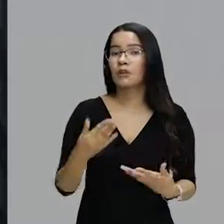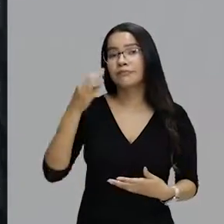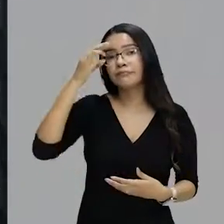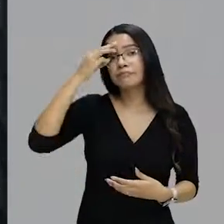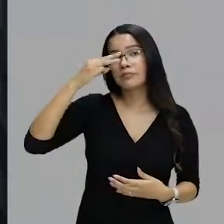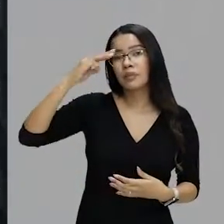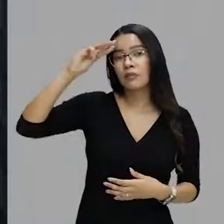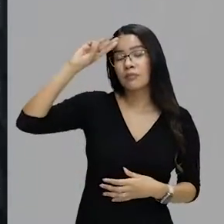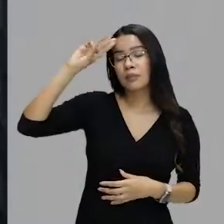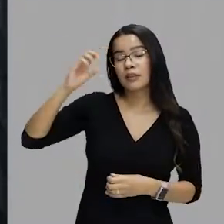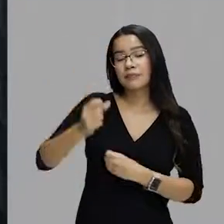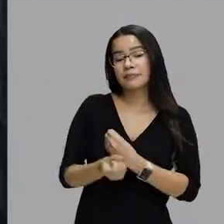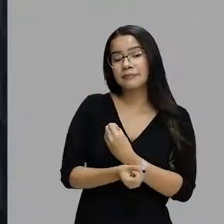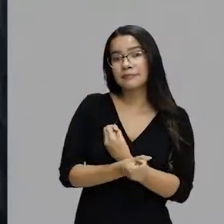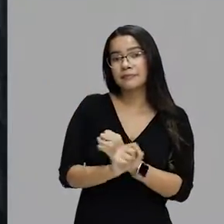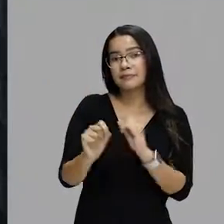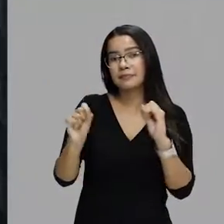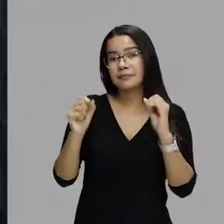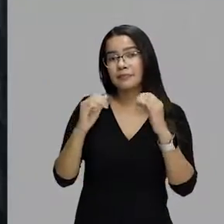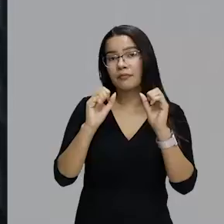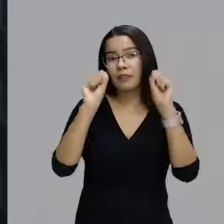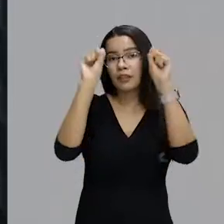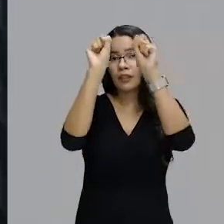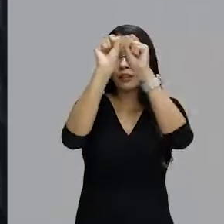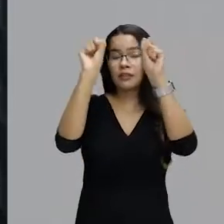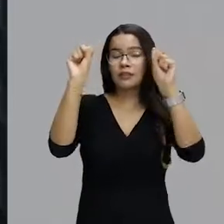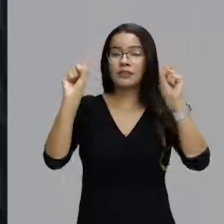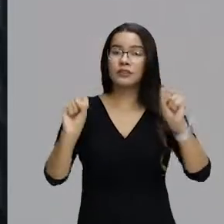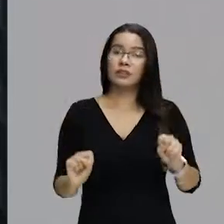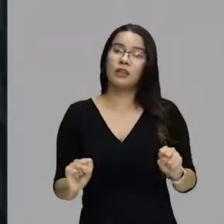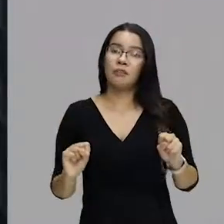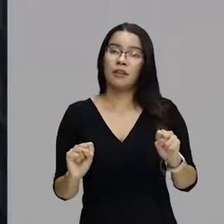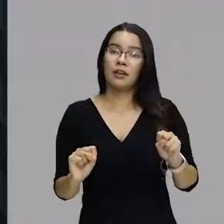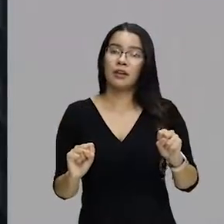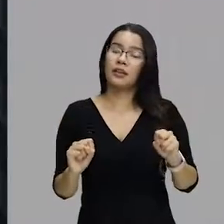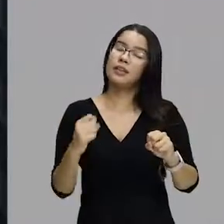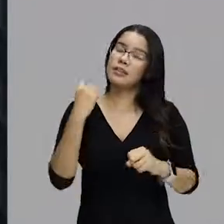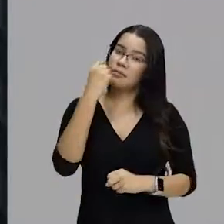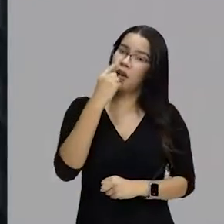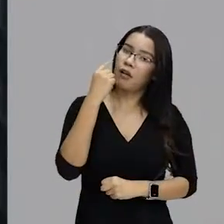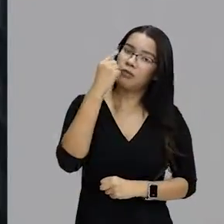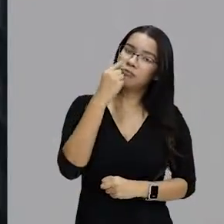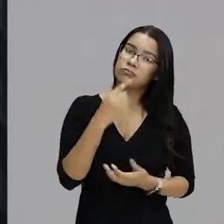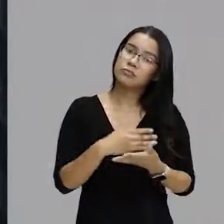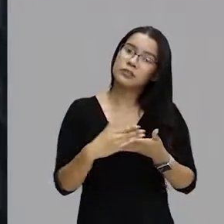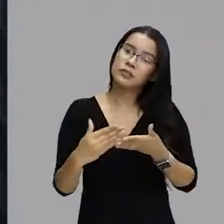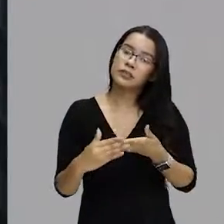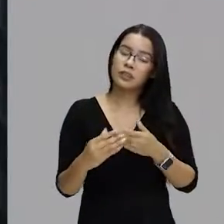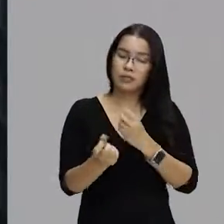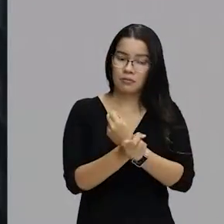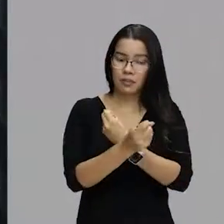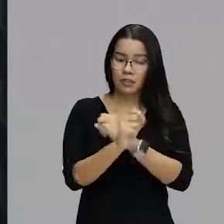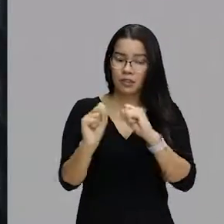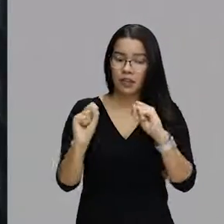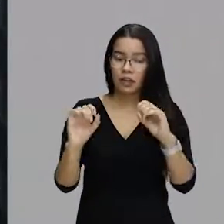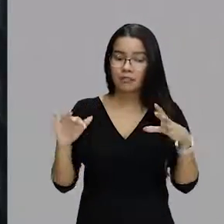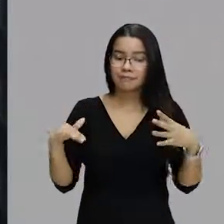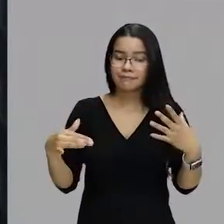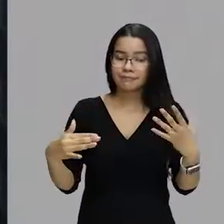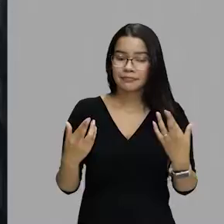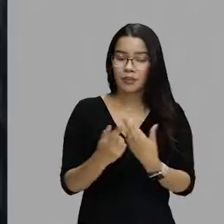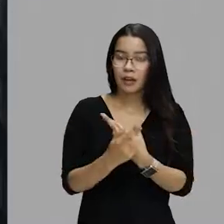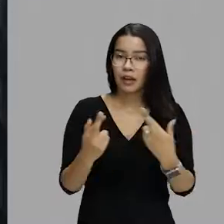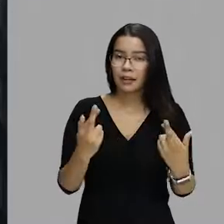libertar do sistema colonial espanhol, a partir da libertação de Cuba, esse envolvimento dos